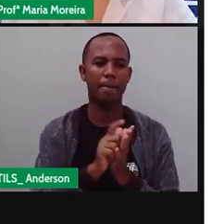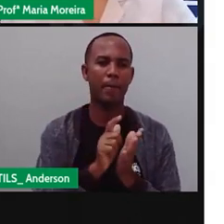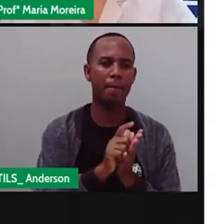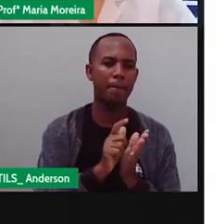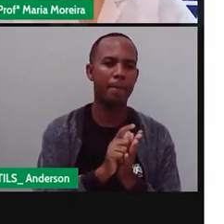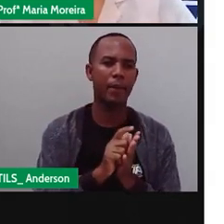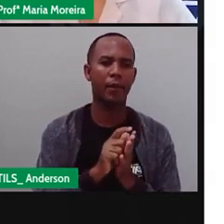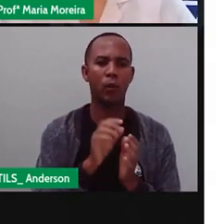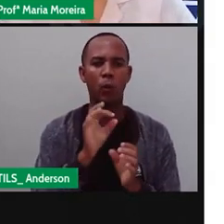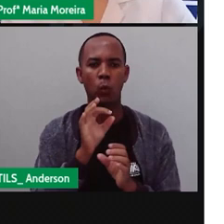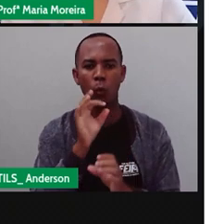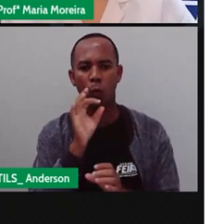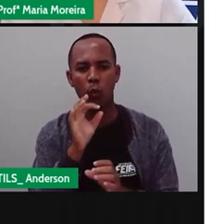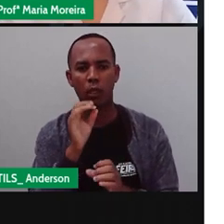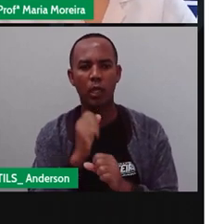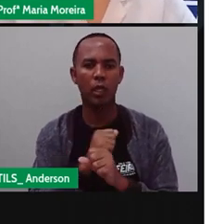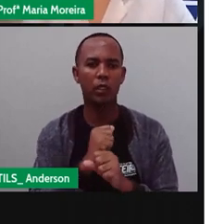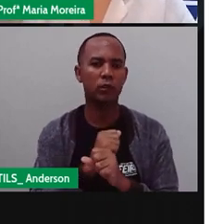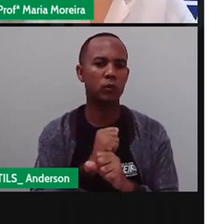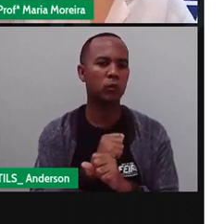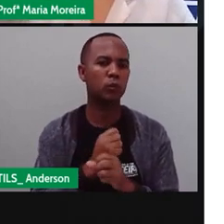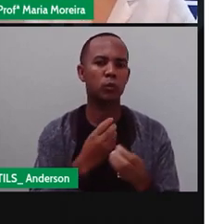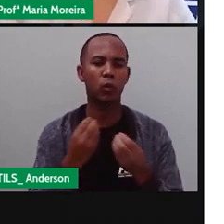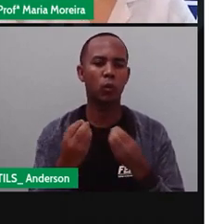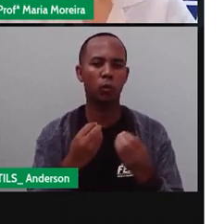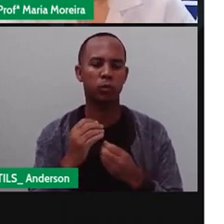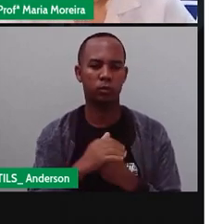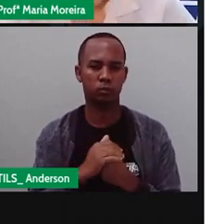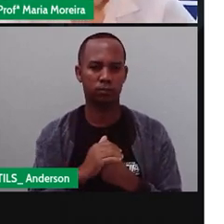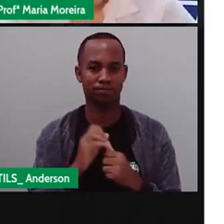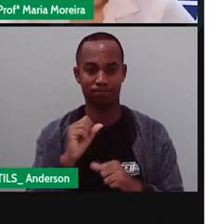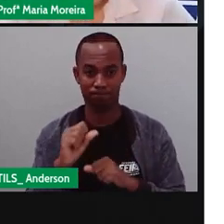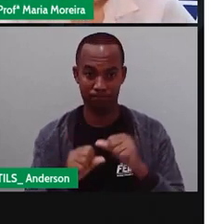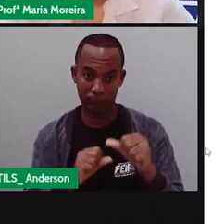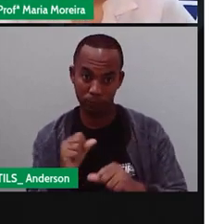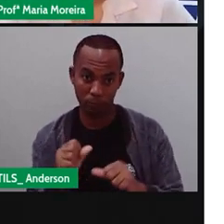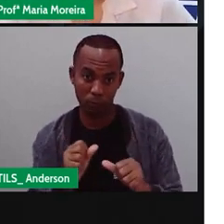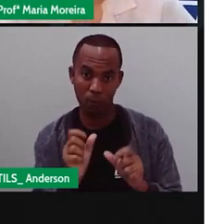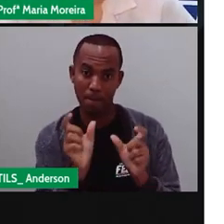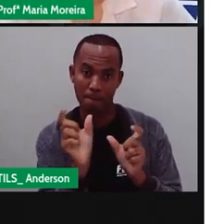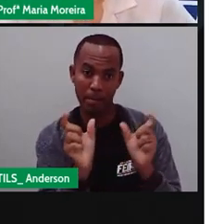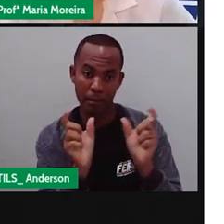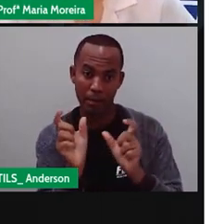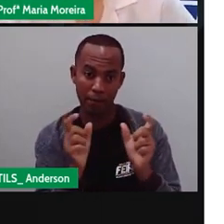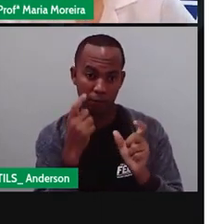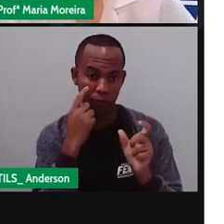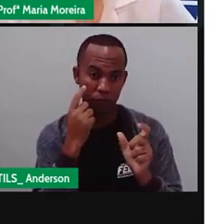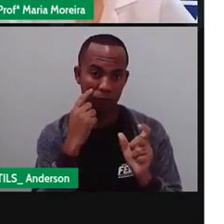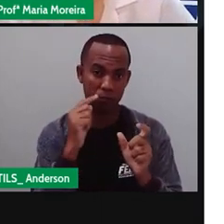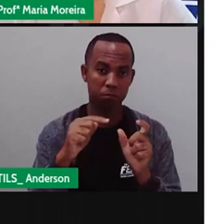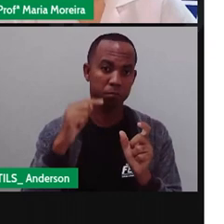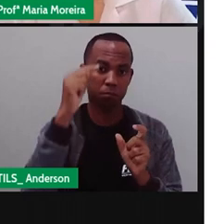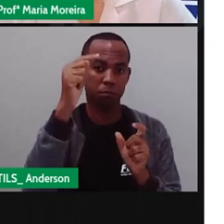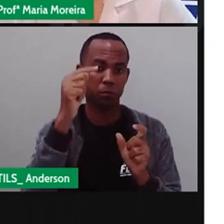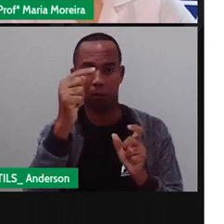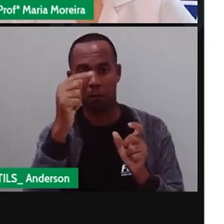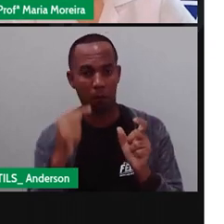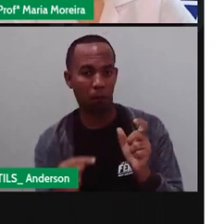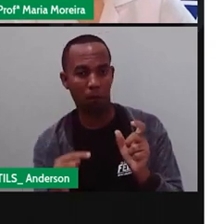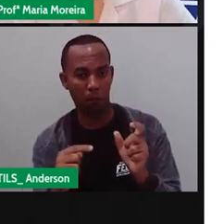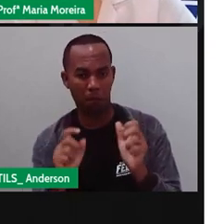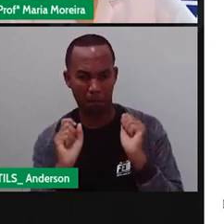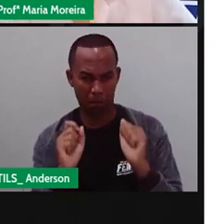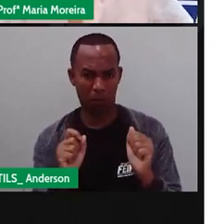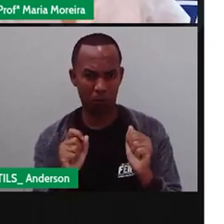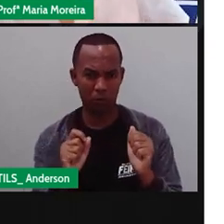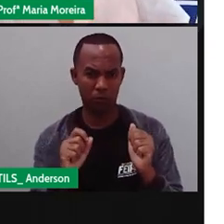para tomar essa bebida em 1888. Se eu invertesse esses parágrafos, né, o segundo aqui viesse ser o primeiro e o primeiro o